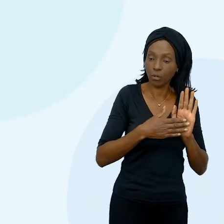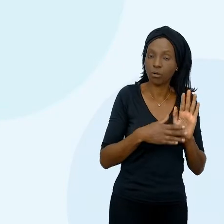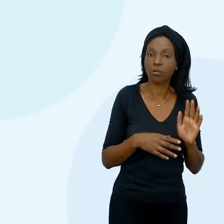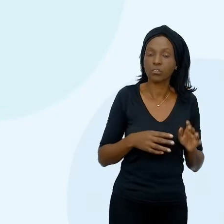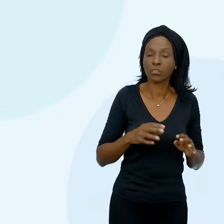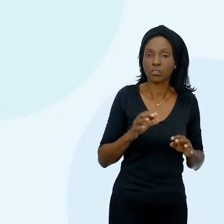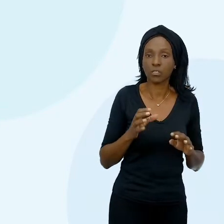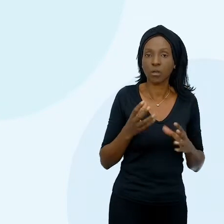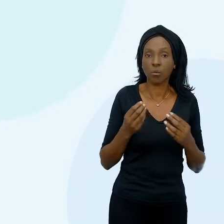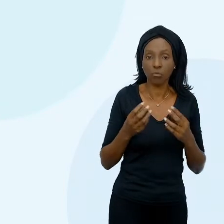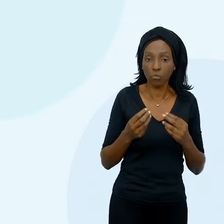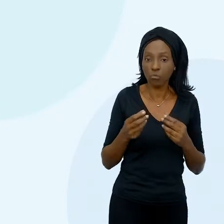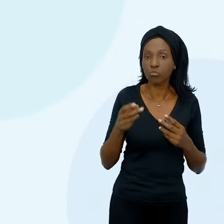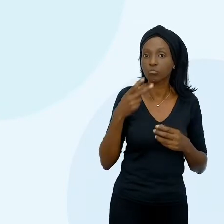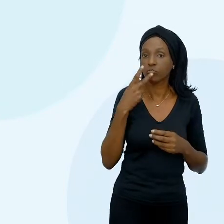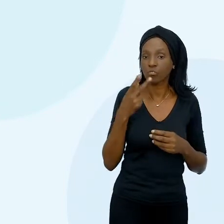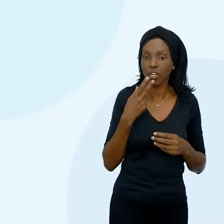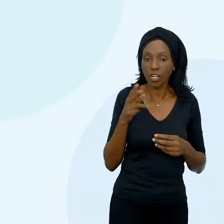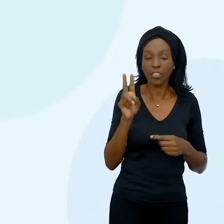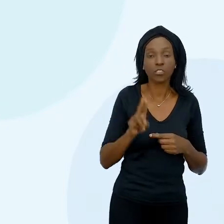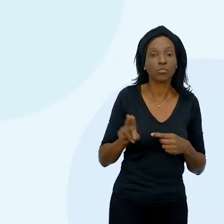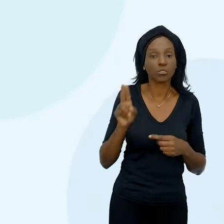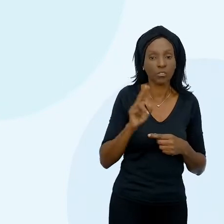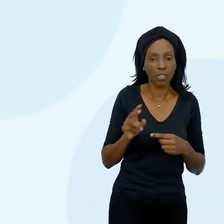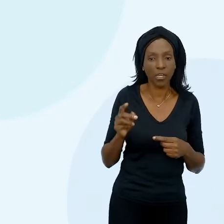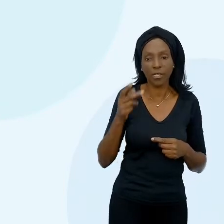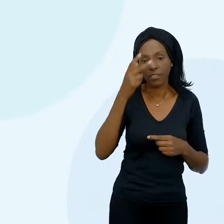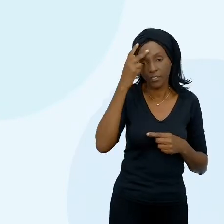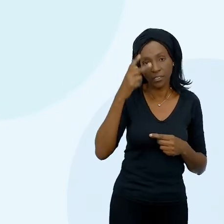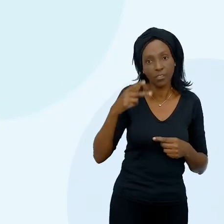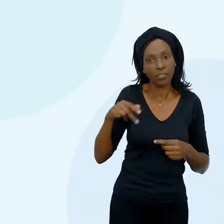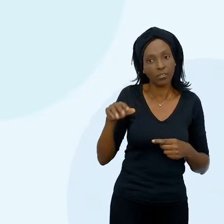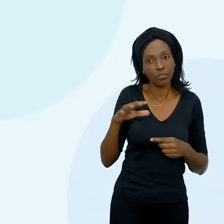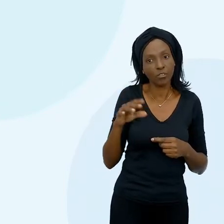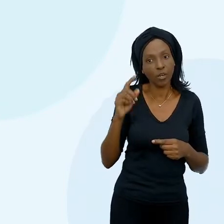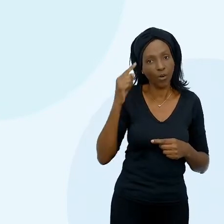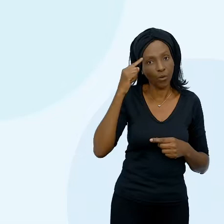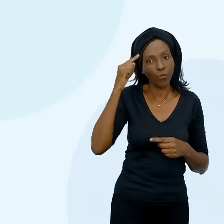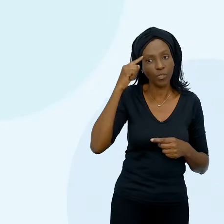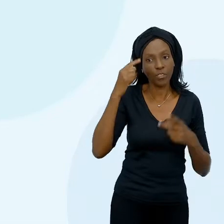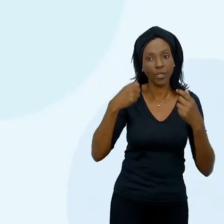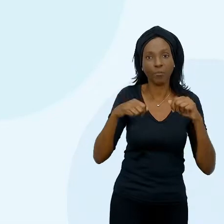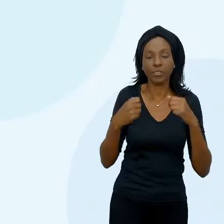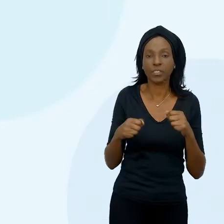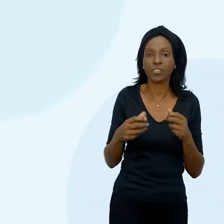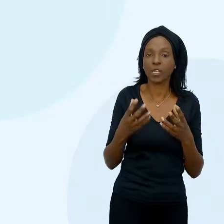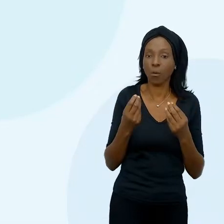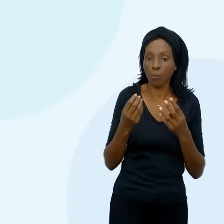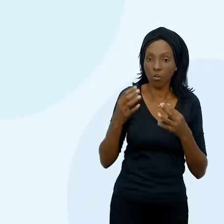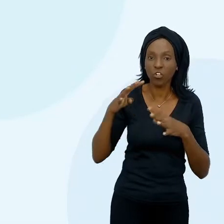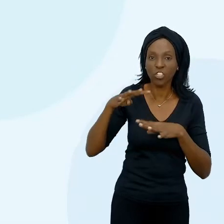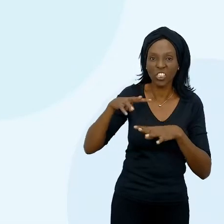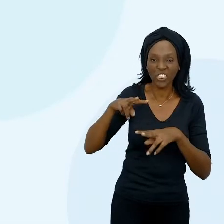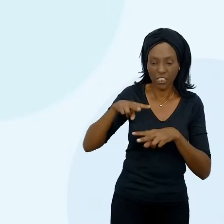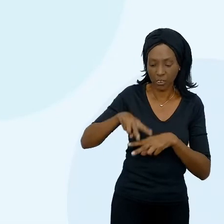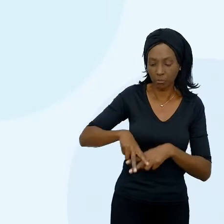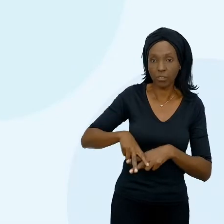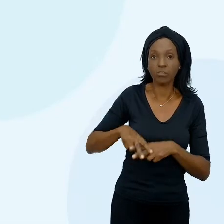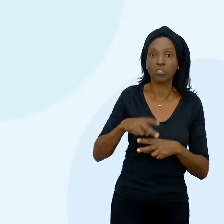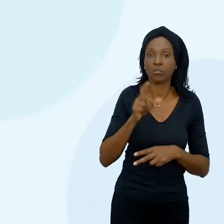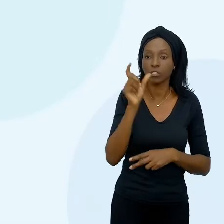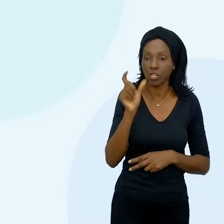efetivamente muito mobilizada e muito utilizada. Aliás, pessoal, vamos pensar que muitas prisões seguem o modelo